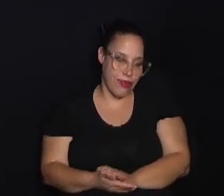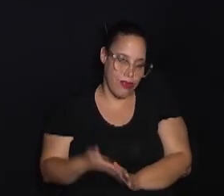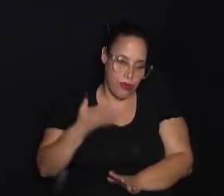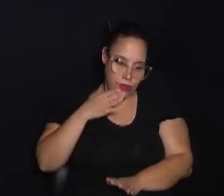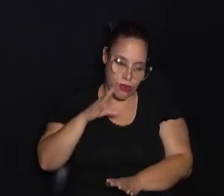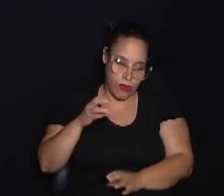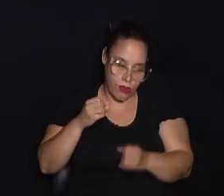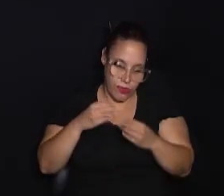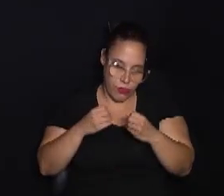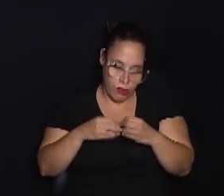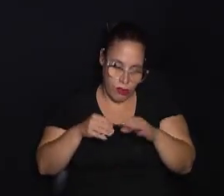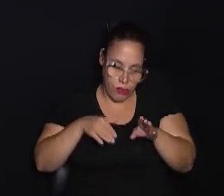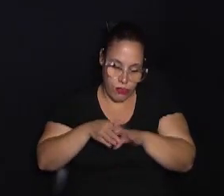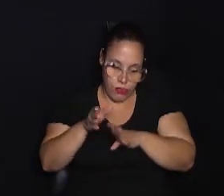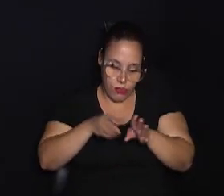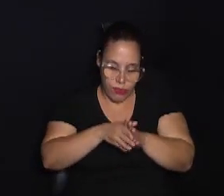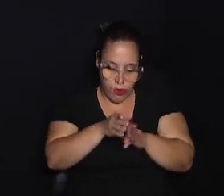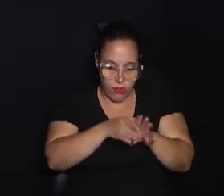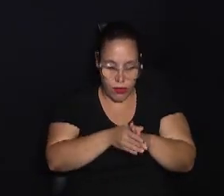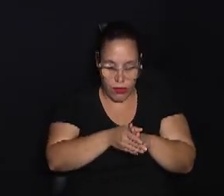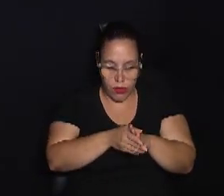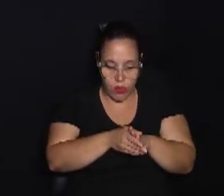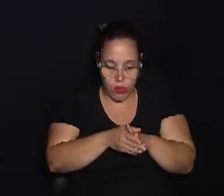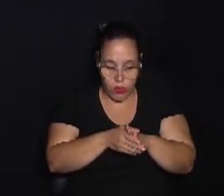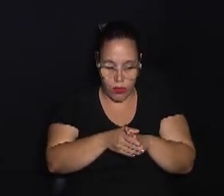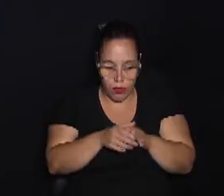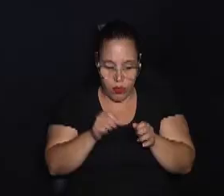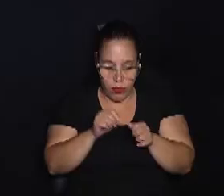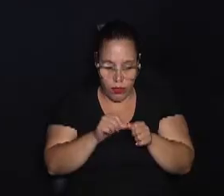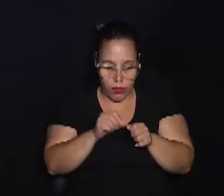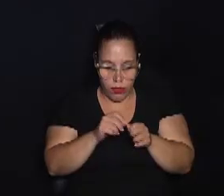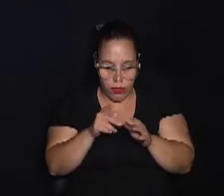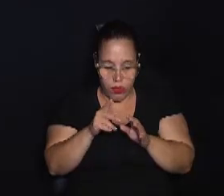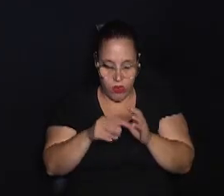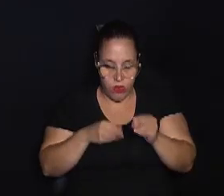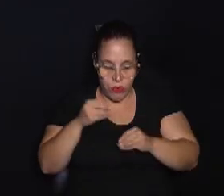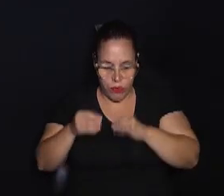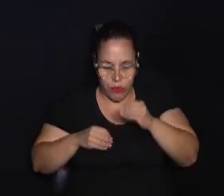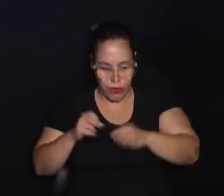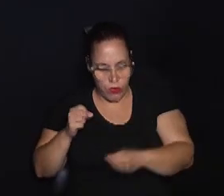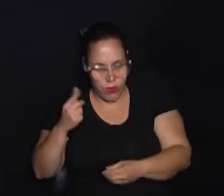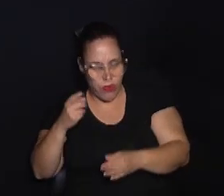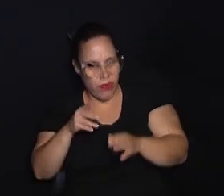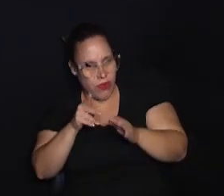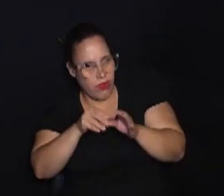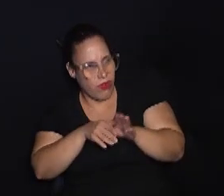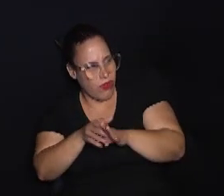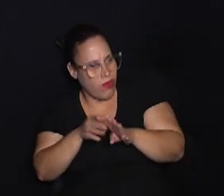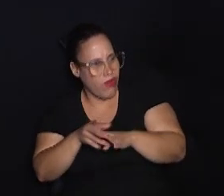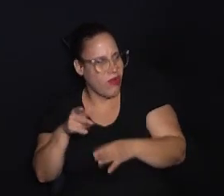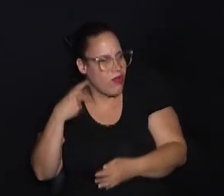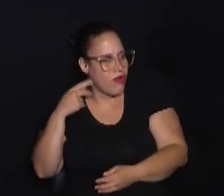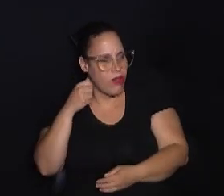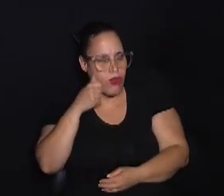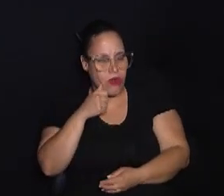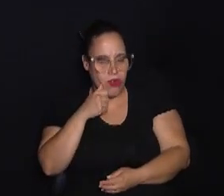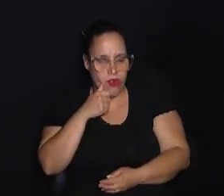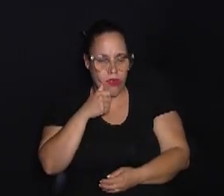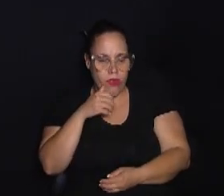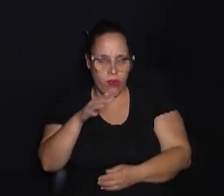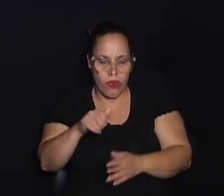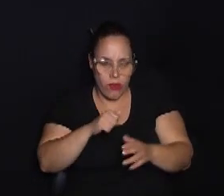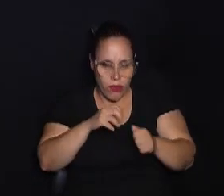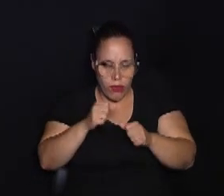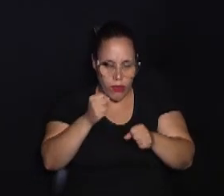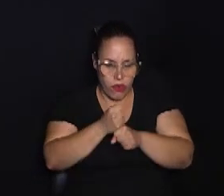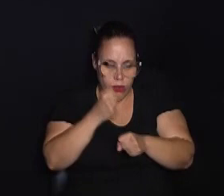informação, como uma indicação pedindo para a realização desse planejamento. E uma outra indicação também, vereadora, a senhora solicita a